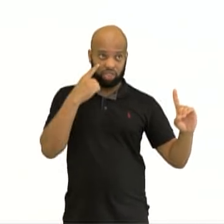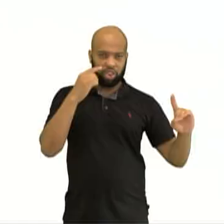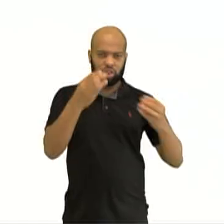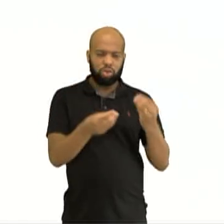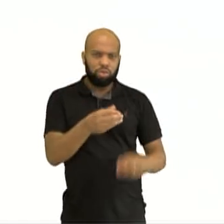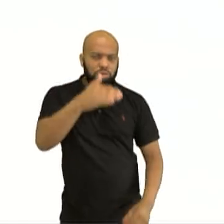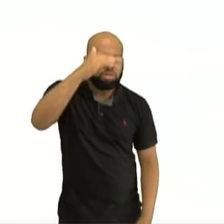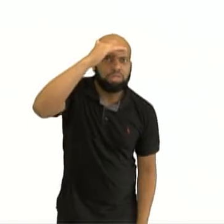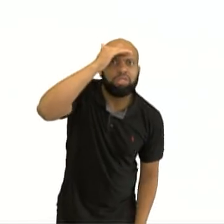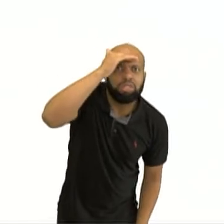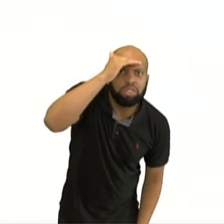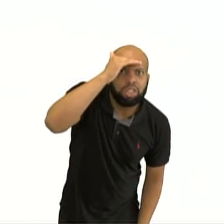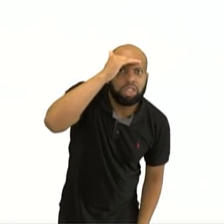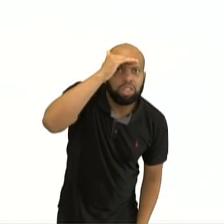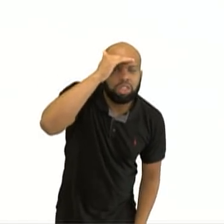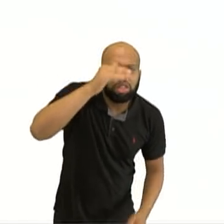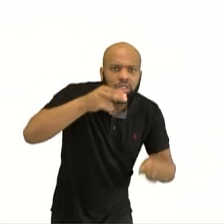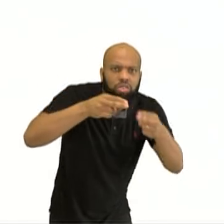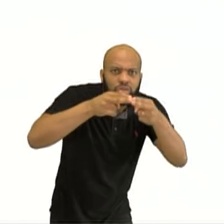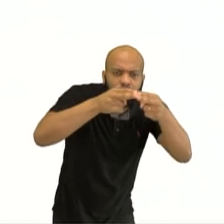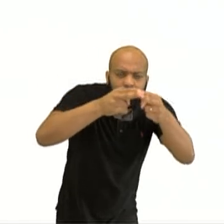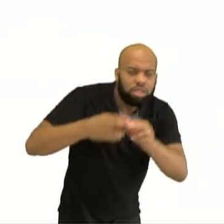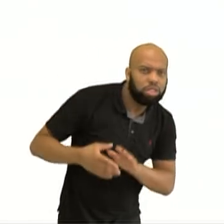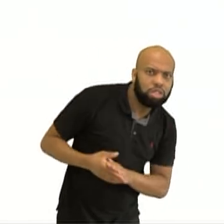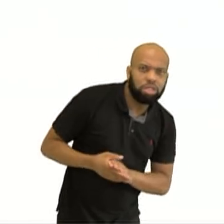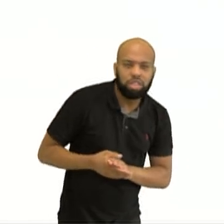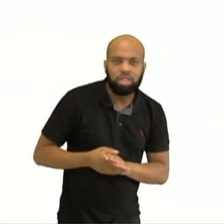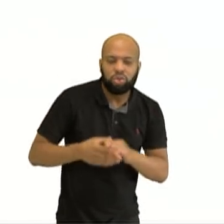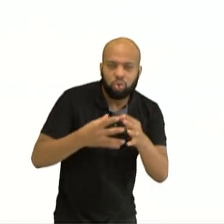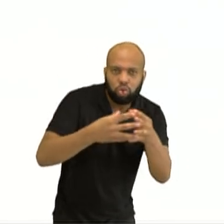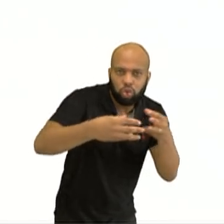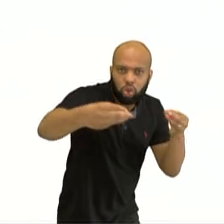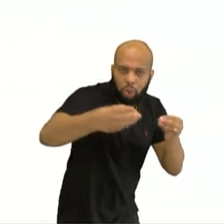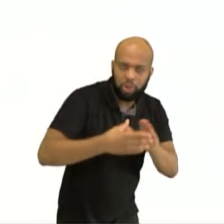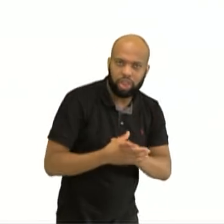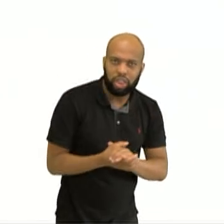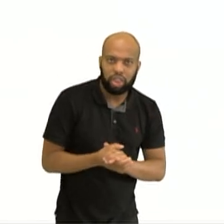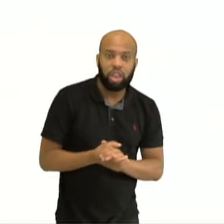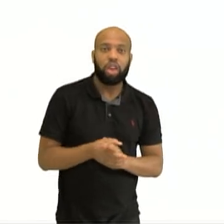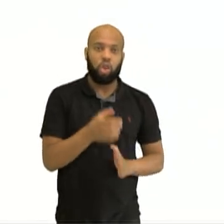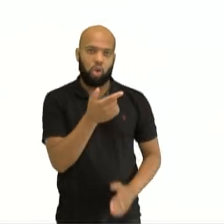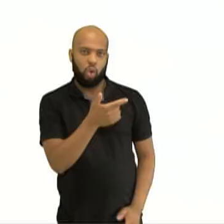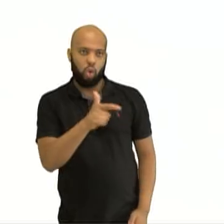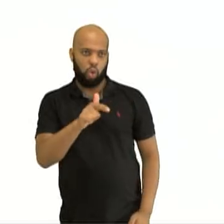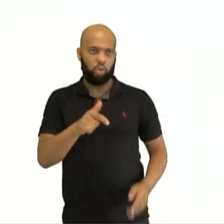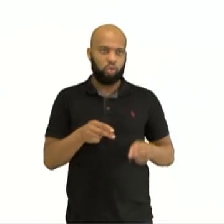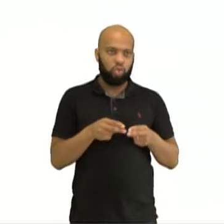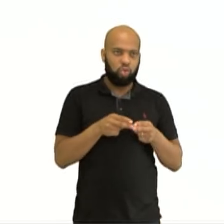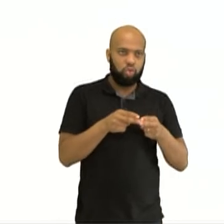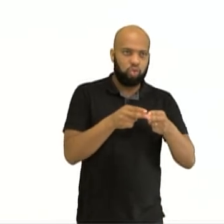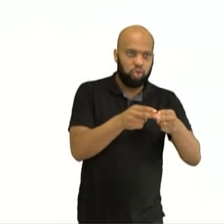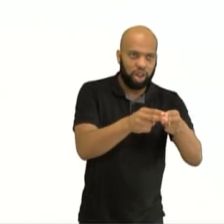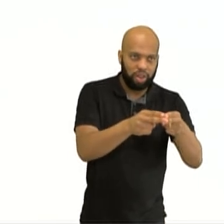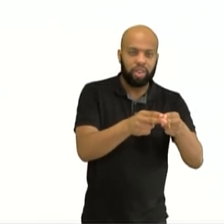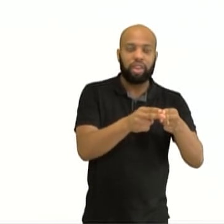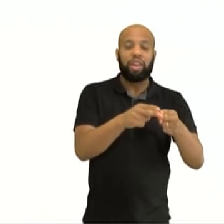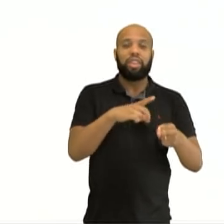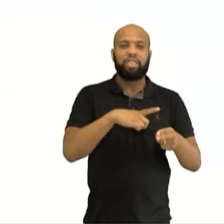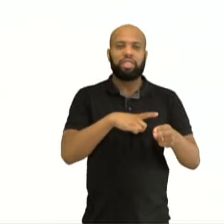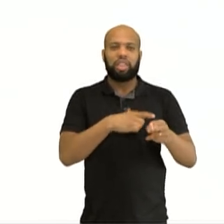está mais sumindo no oceano, que é um outro navio, o Eagle Kinabalu, que está